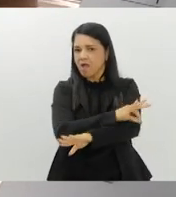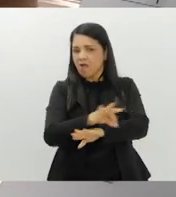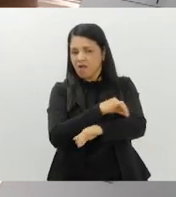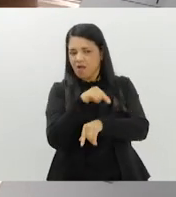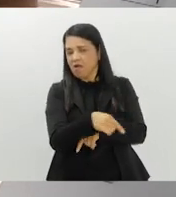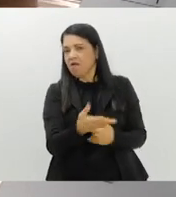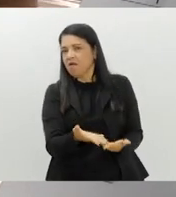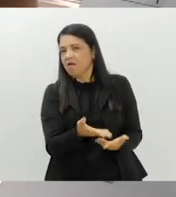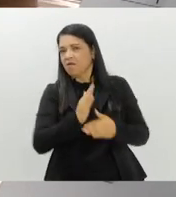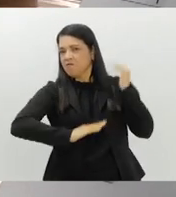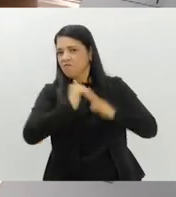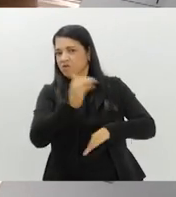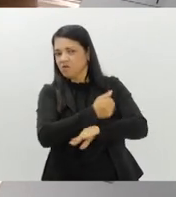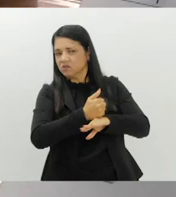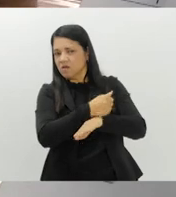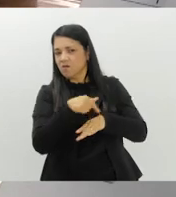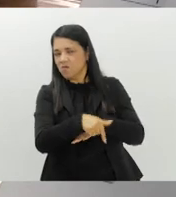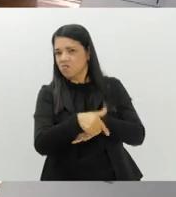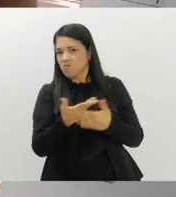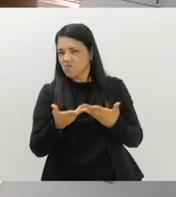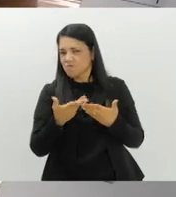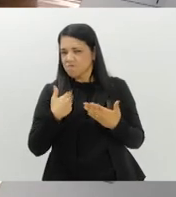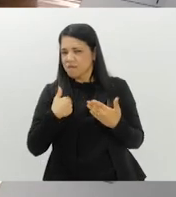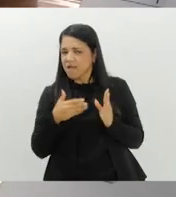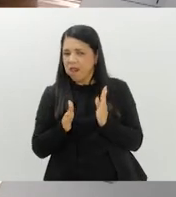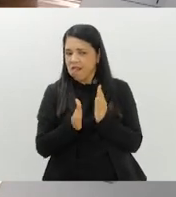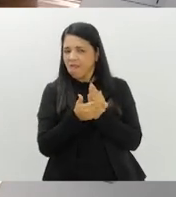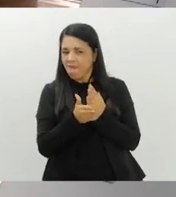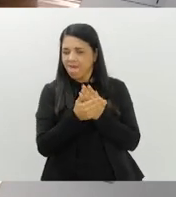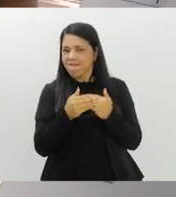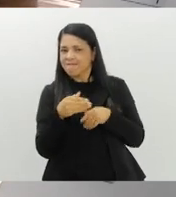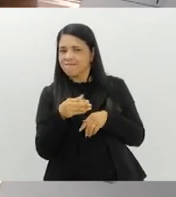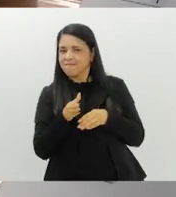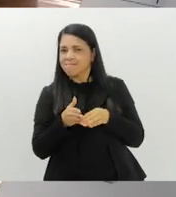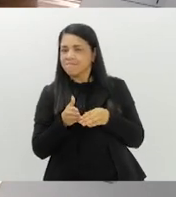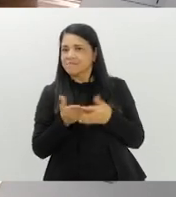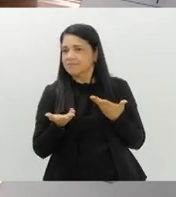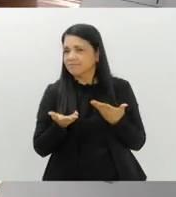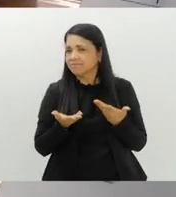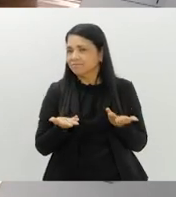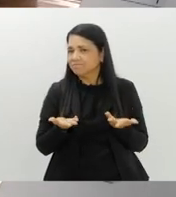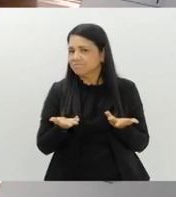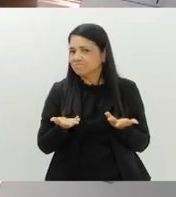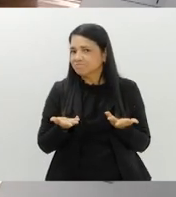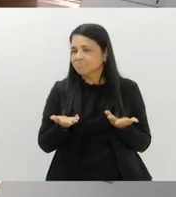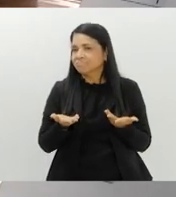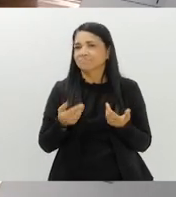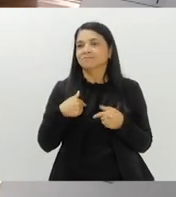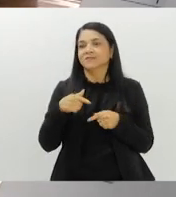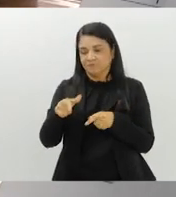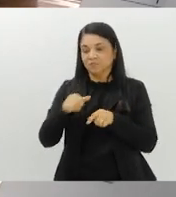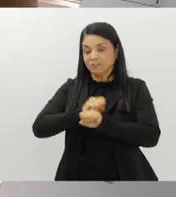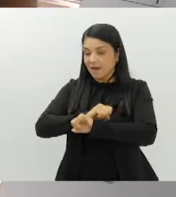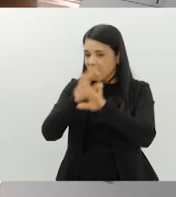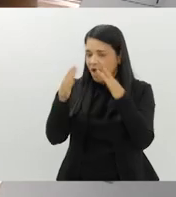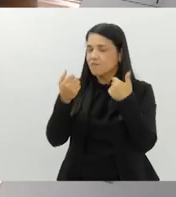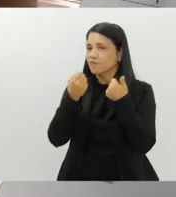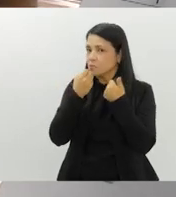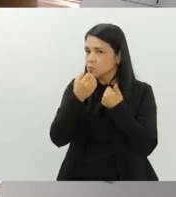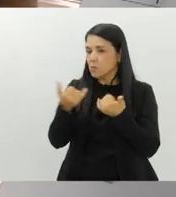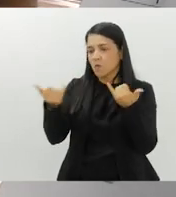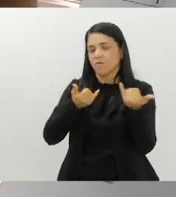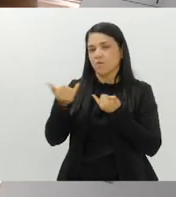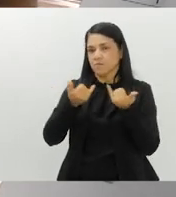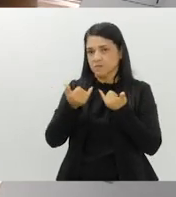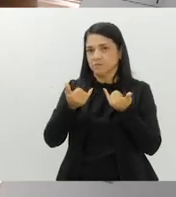então, é uma coisa de cupincha. Não, a coisa de uma panelinha. Então, esse teu esclarecimento foi muito importante. E quem